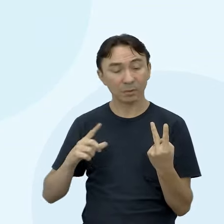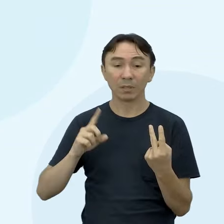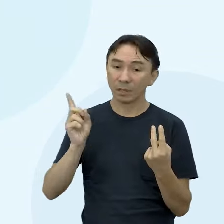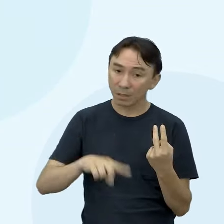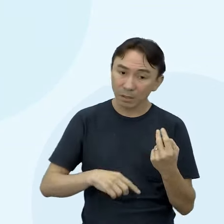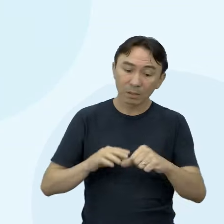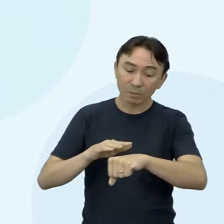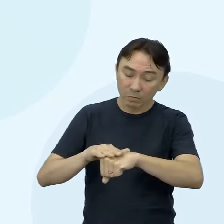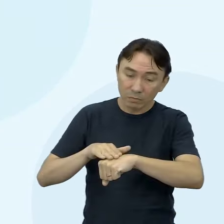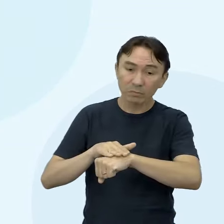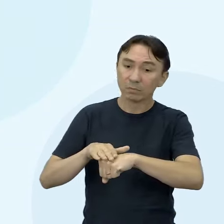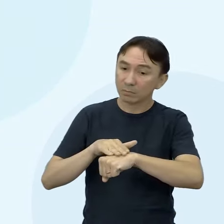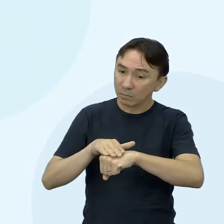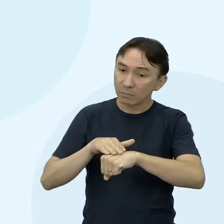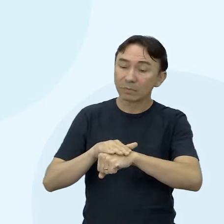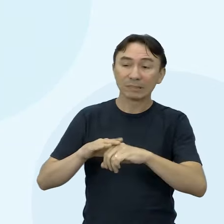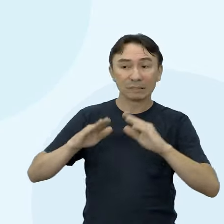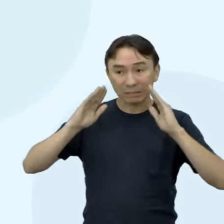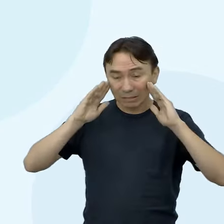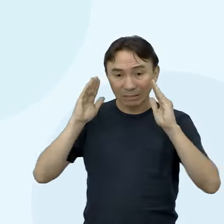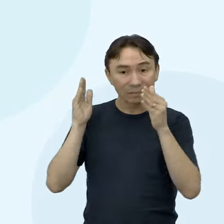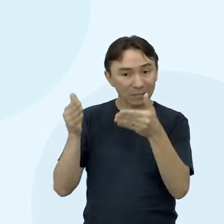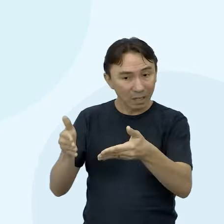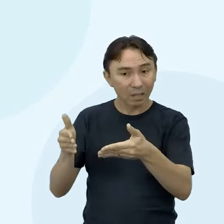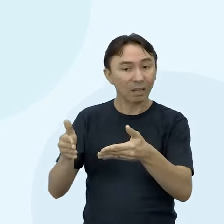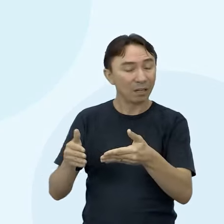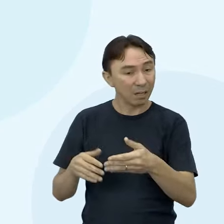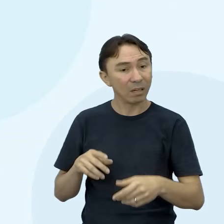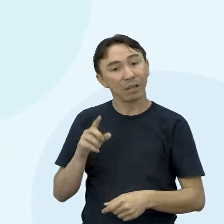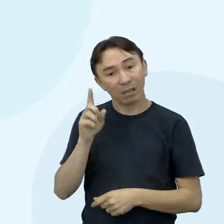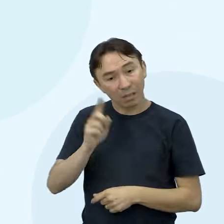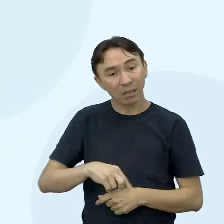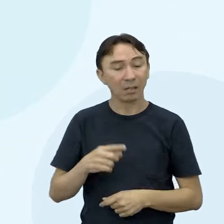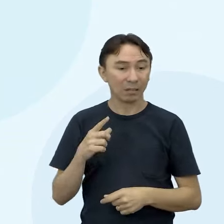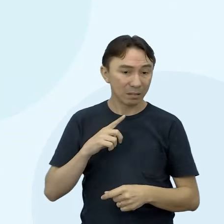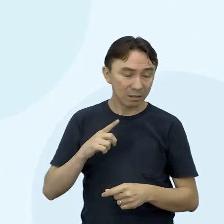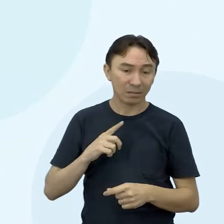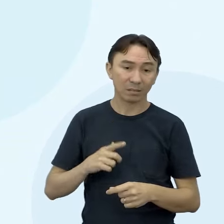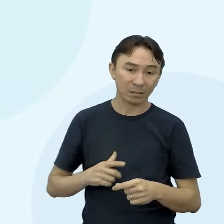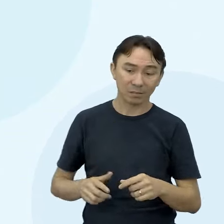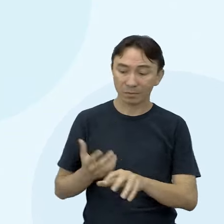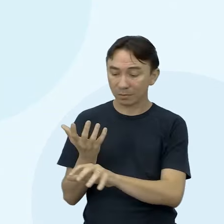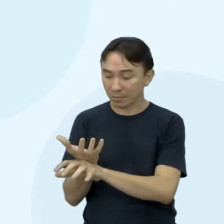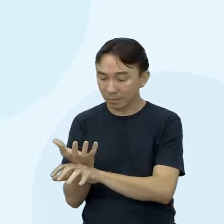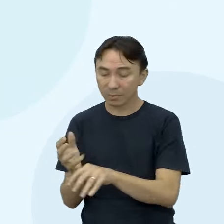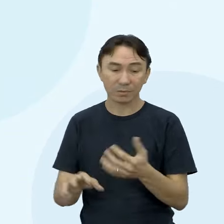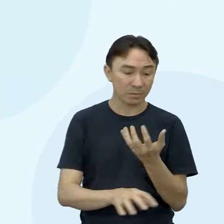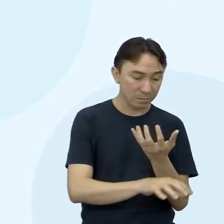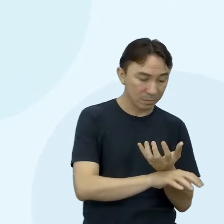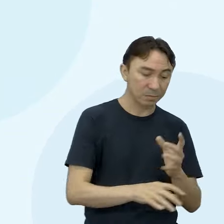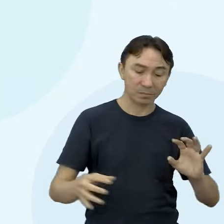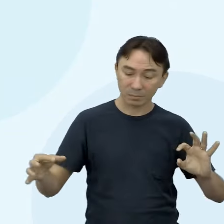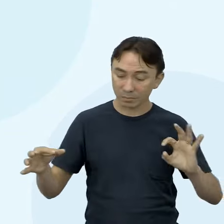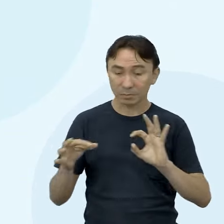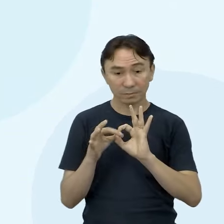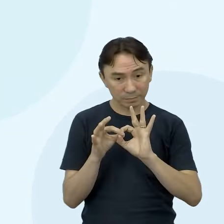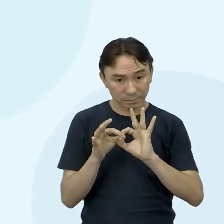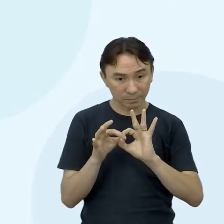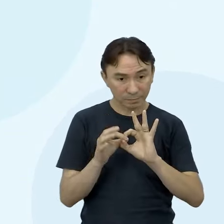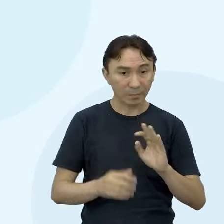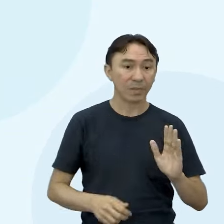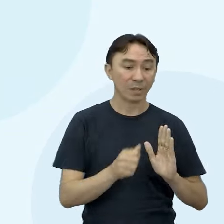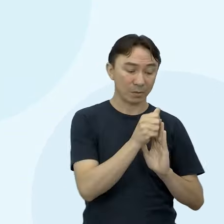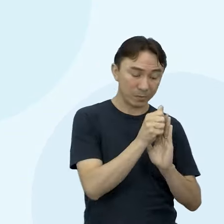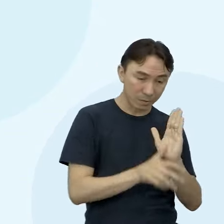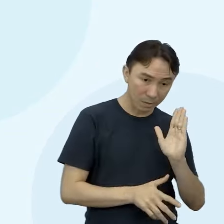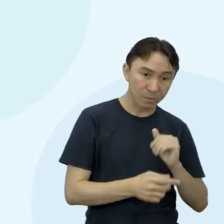isso. Mais um ponto de integração entre os dois componentes, né? Atividade 1 pede reflexão,